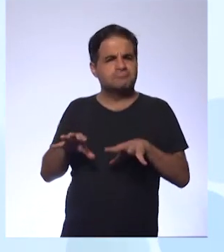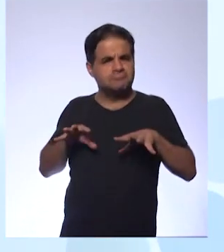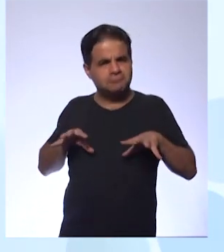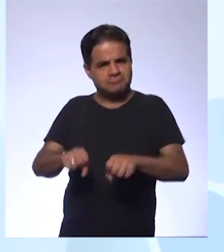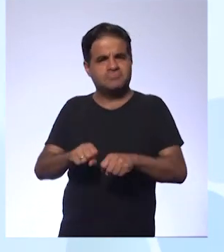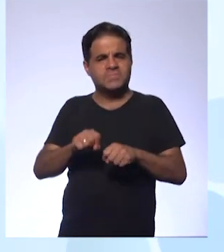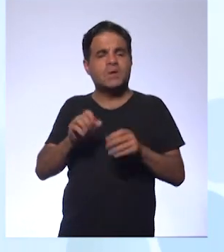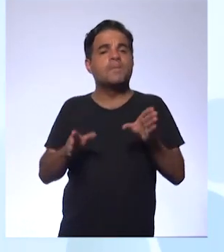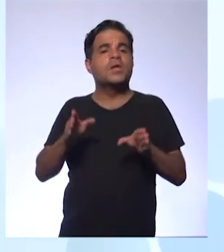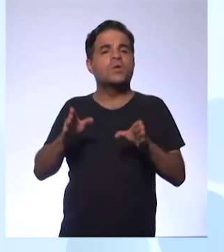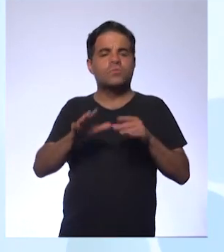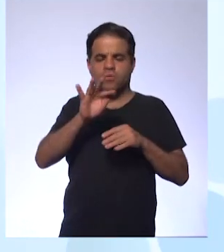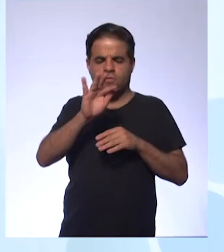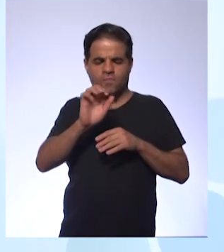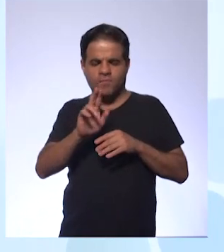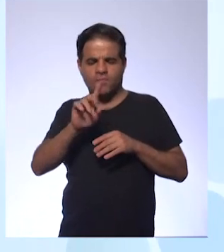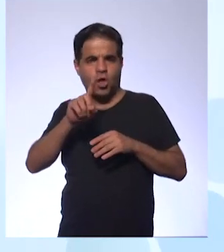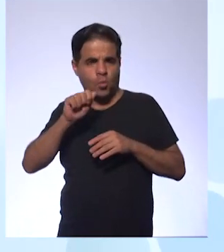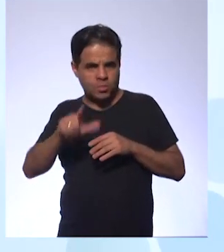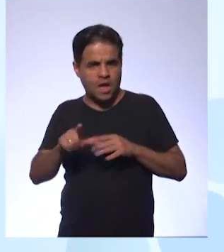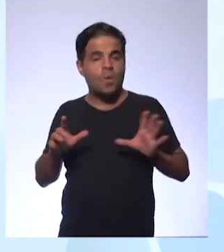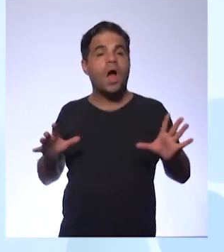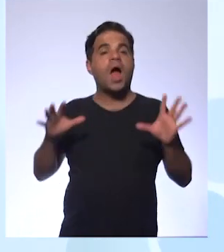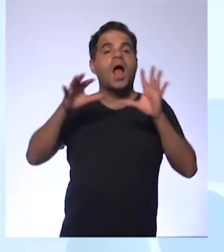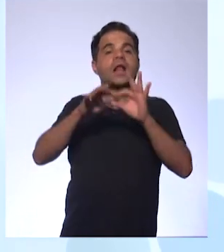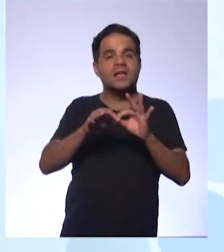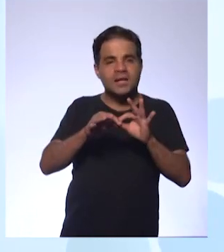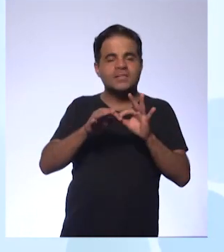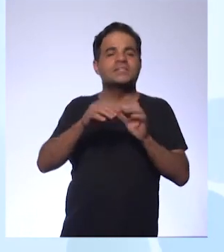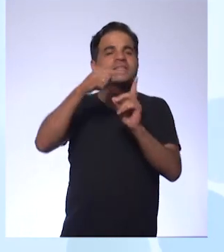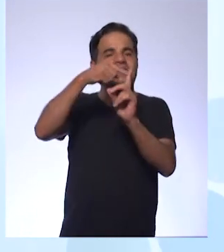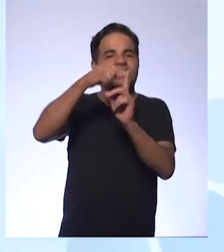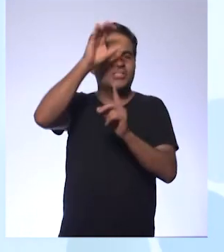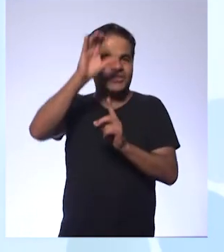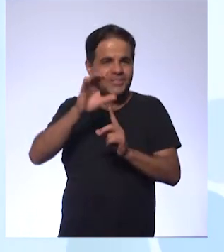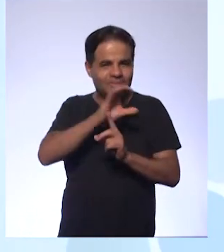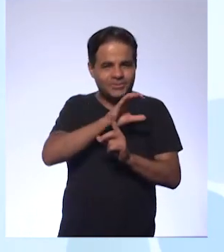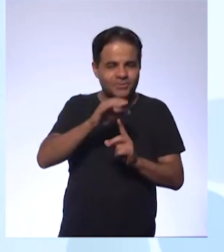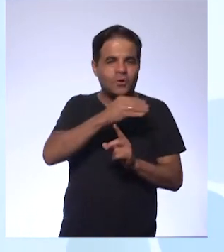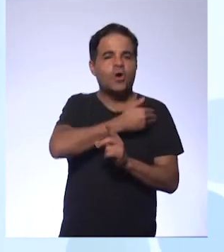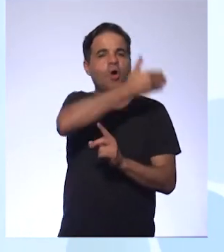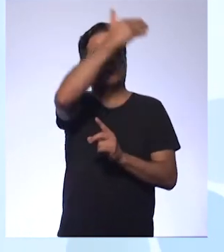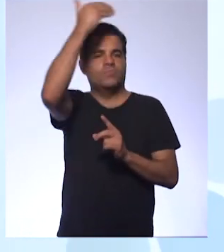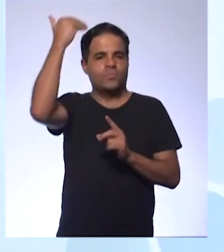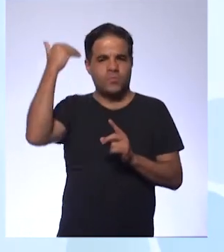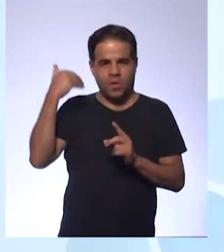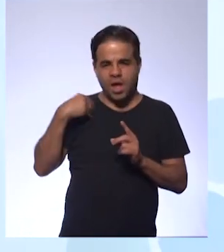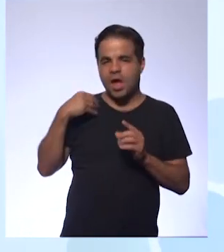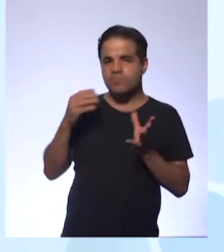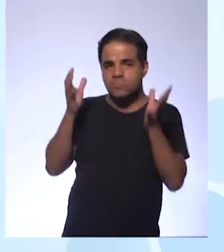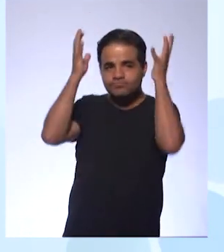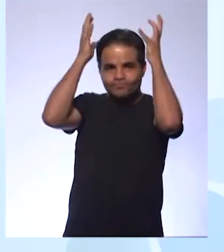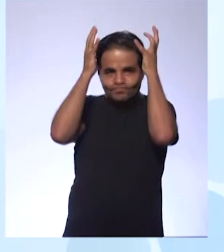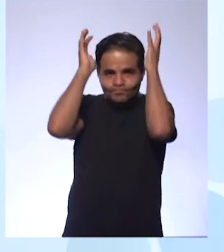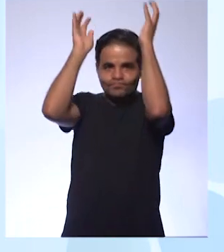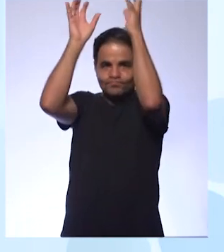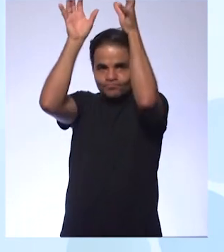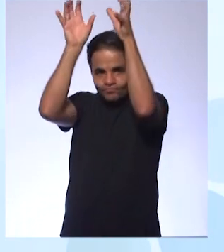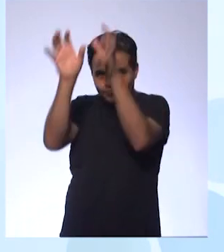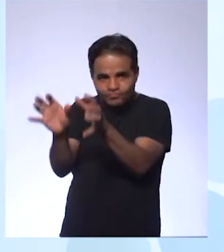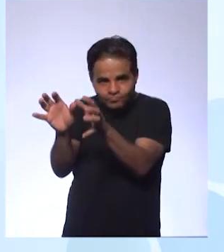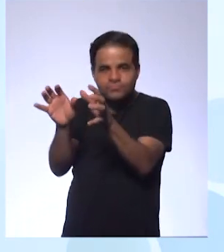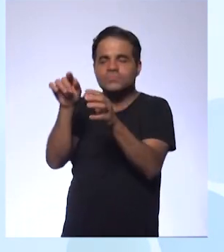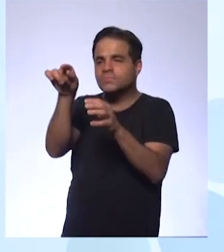que existia uma aliança entre a Igreja Católica e Estado, eram os papas que coroavam os reis, até o final